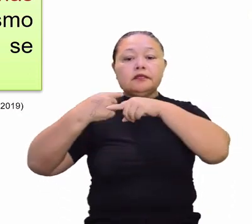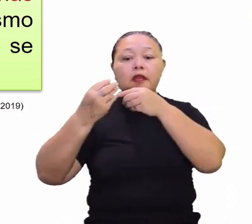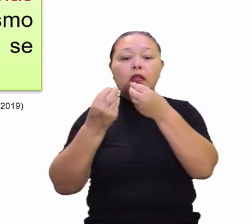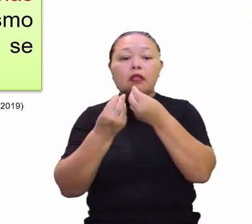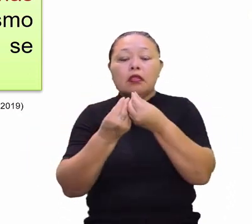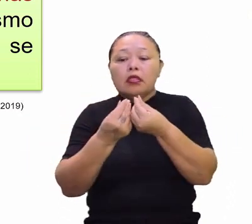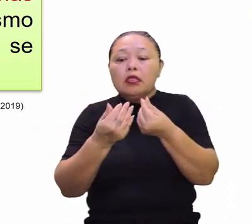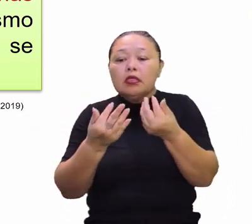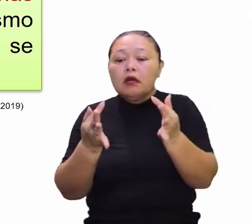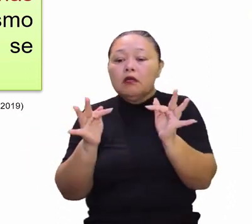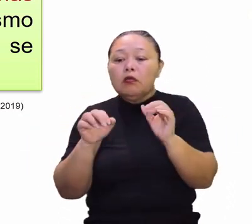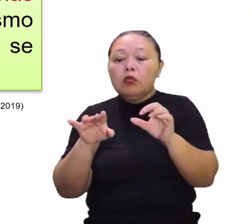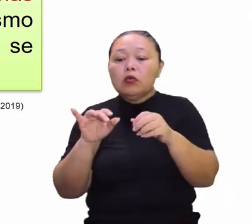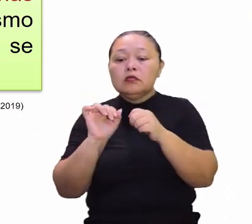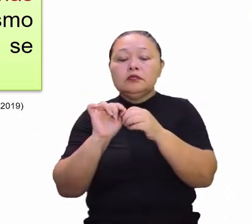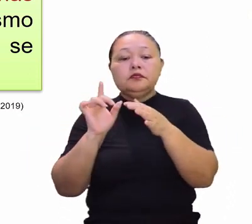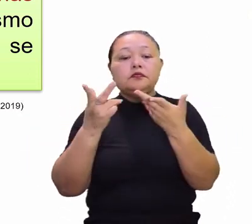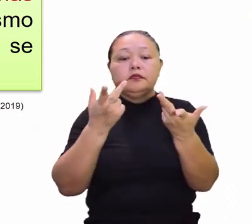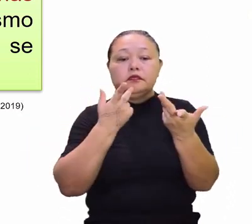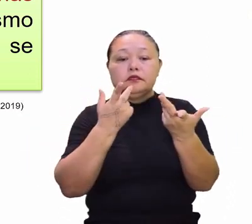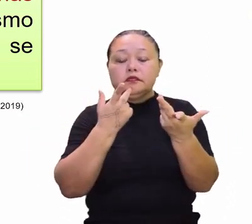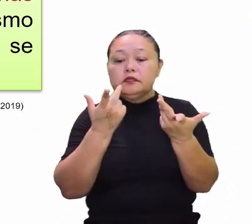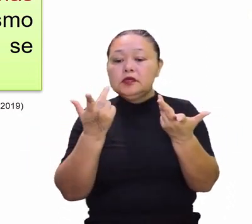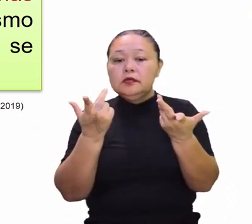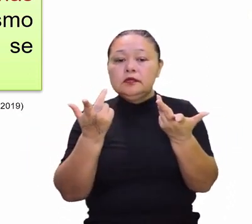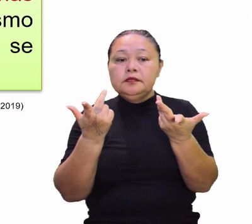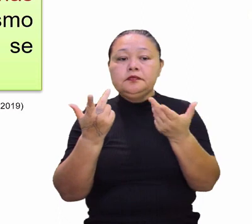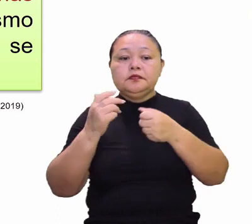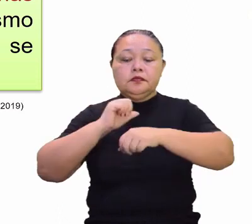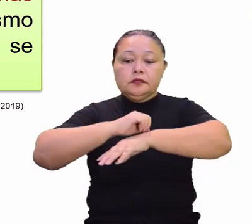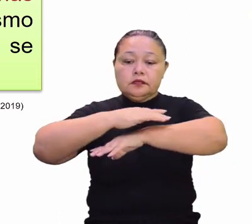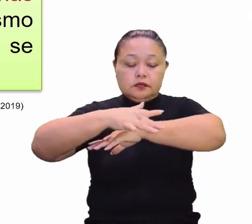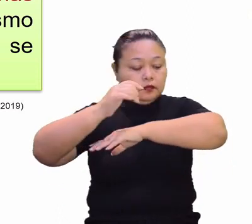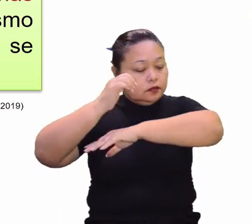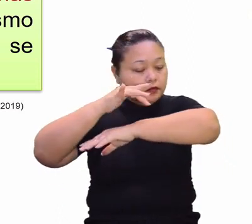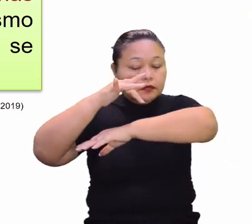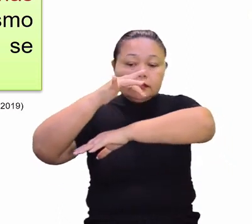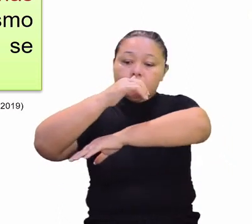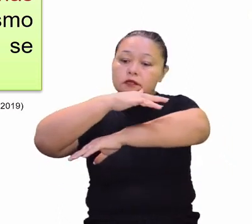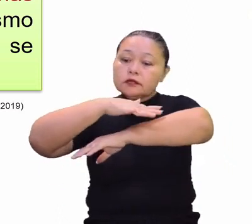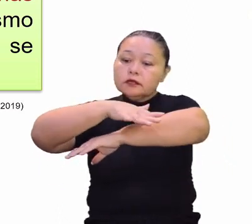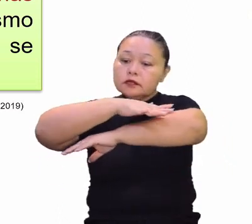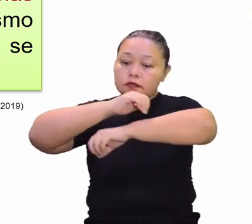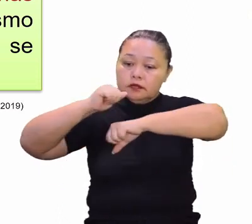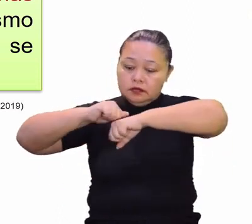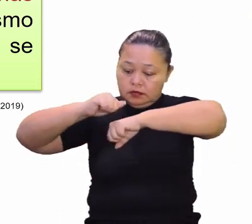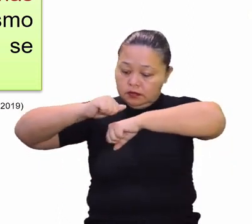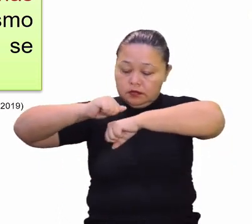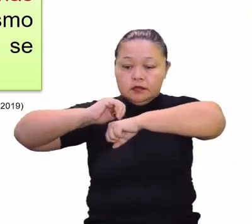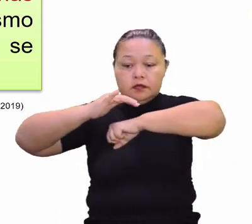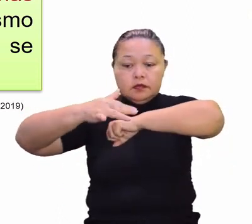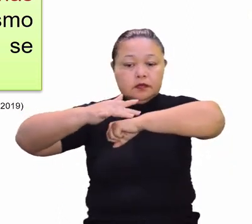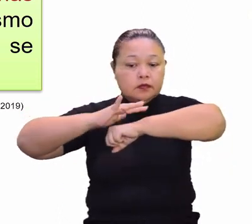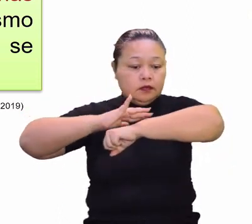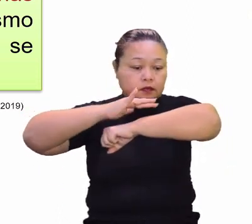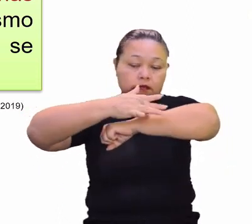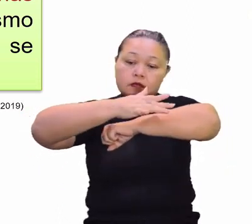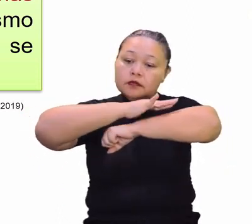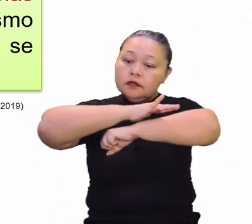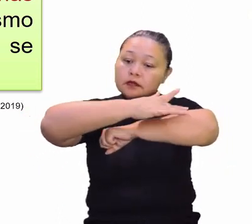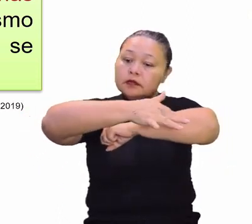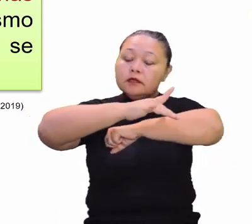é alteração na forma. Então, quando a gente fala de sedimentação, na própria estrutura, ciclo das